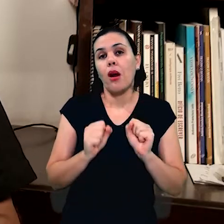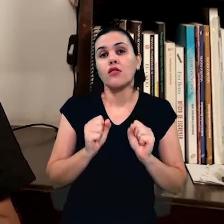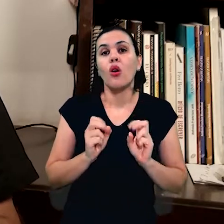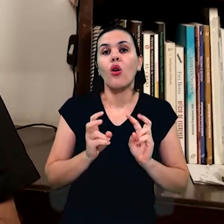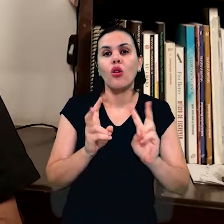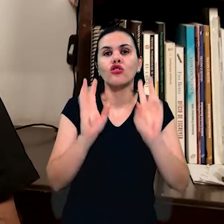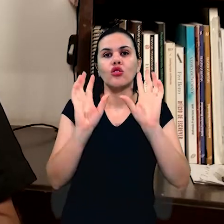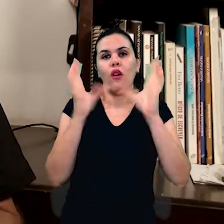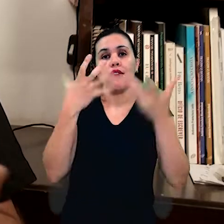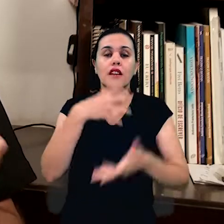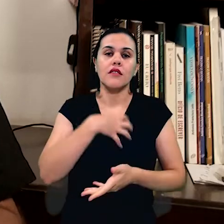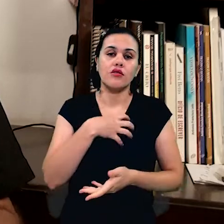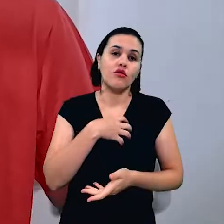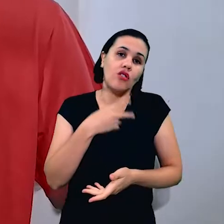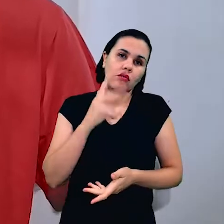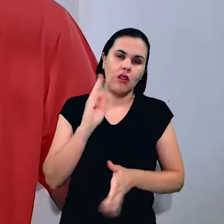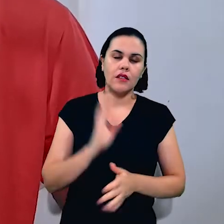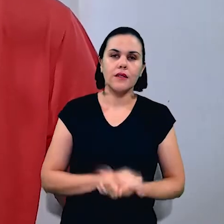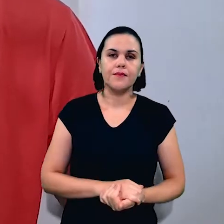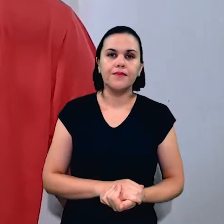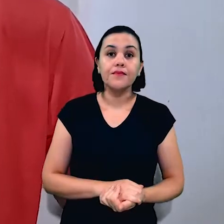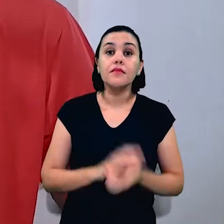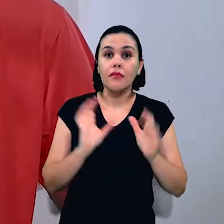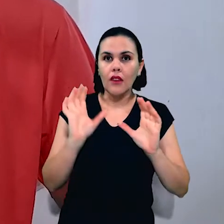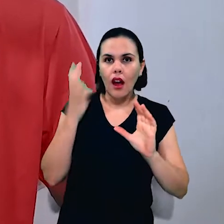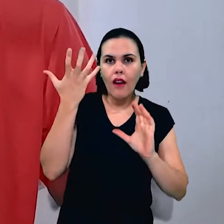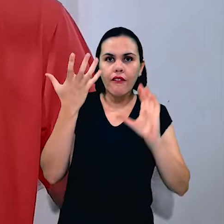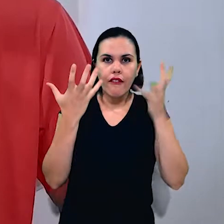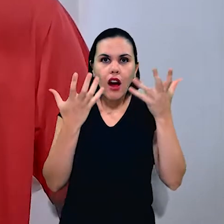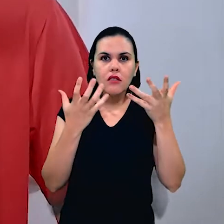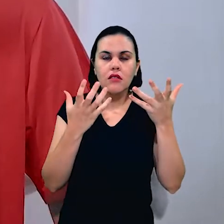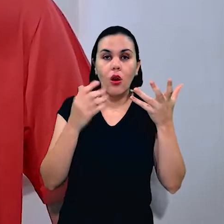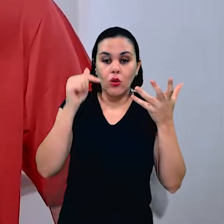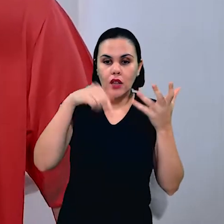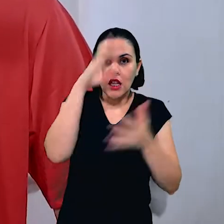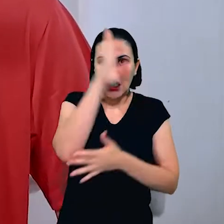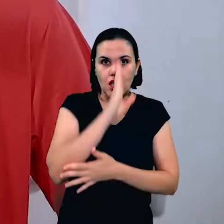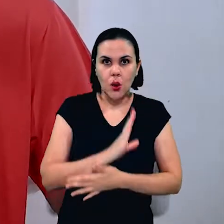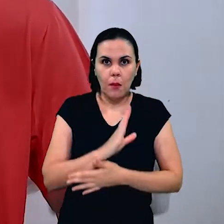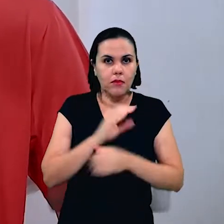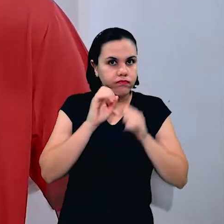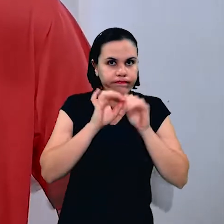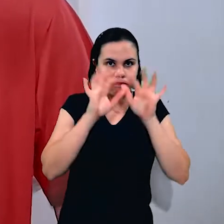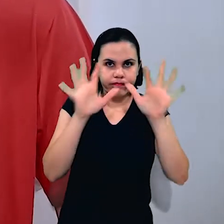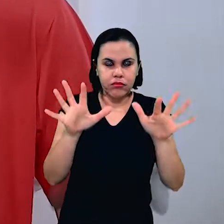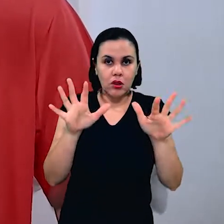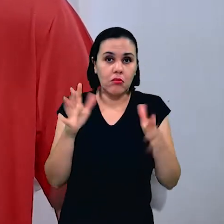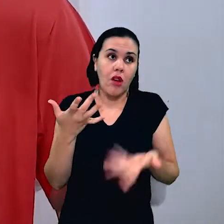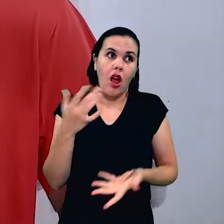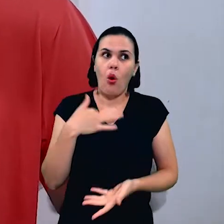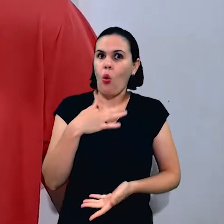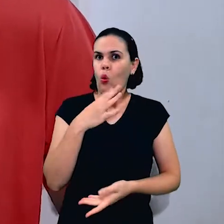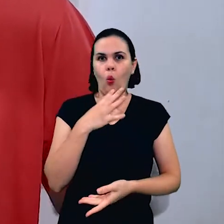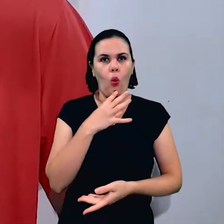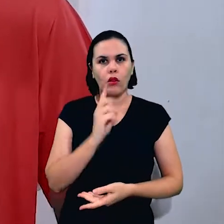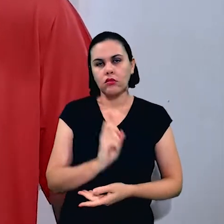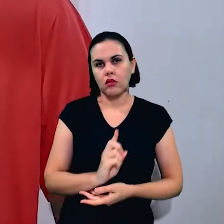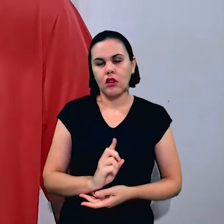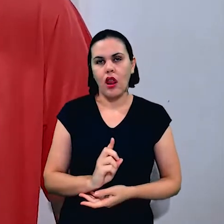continuar a festa do jeito que eles achavam, né? Então, as festas que acontecem no Brasil, Brasil afora aí, sinceramente, eu não tenho